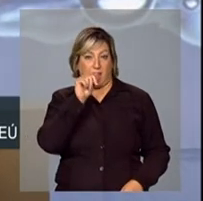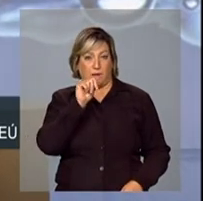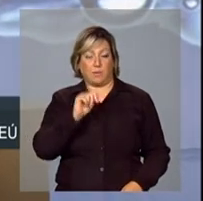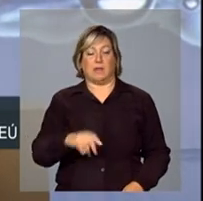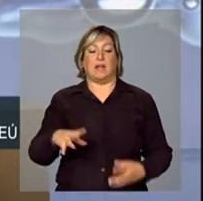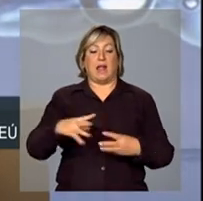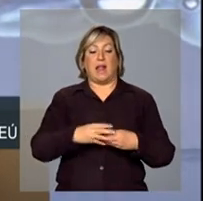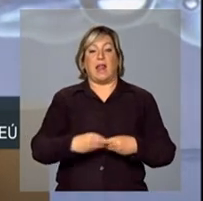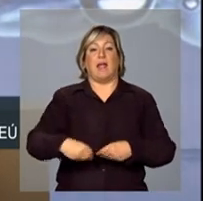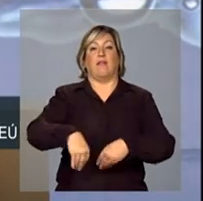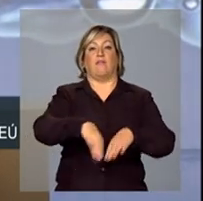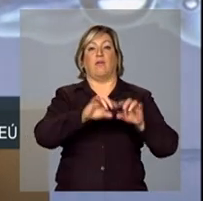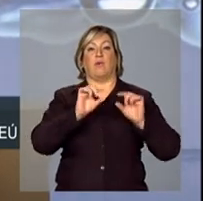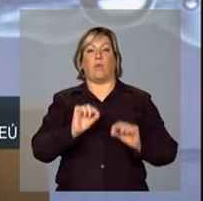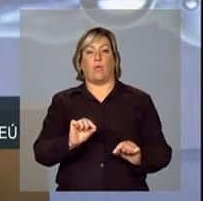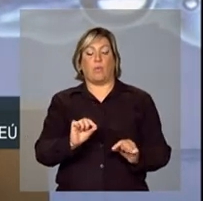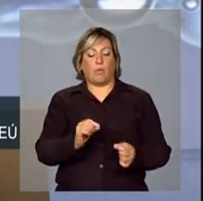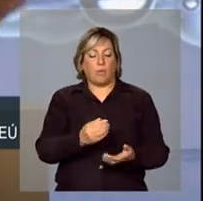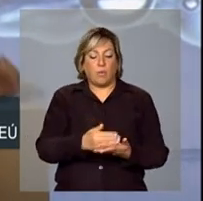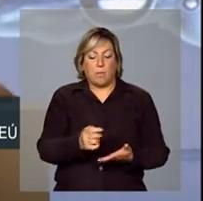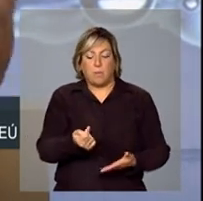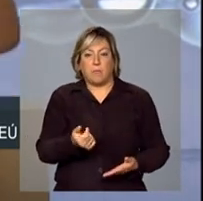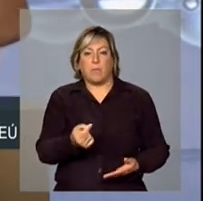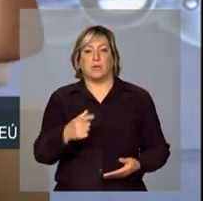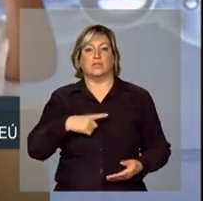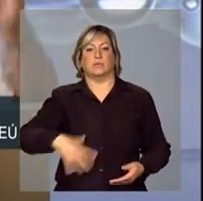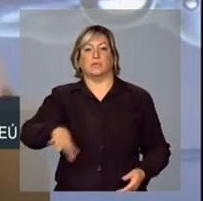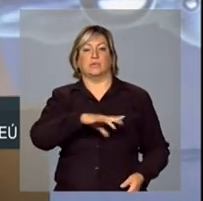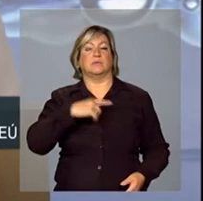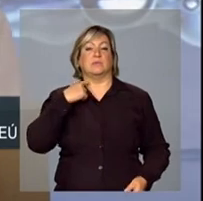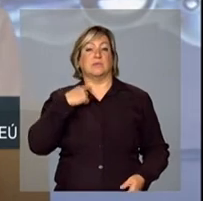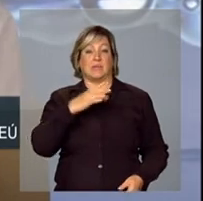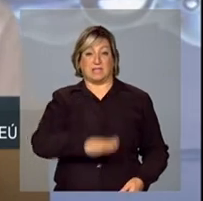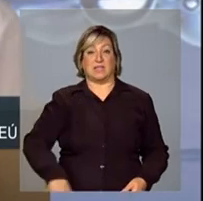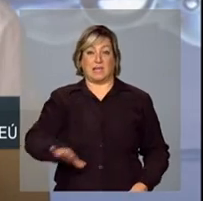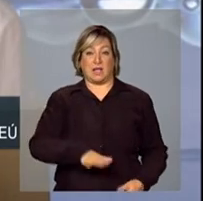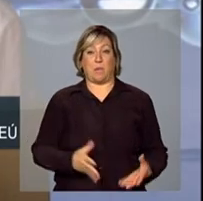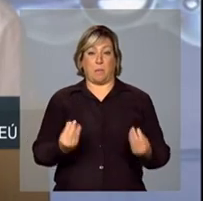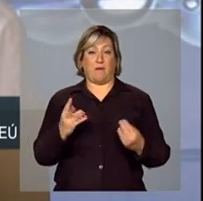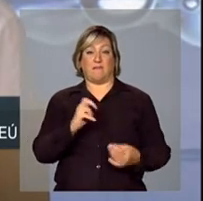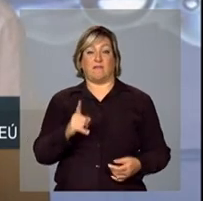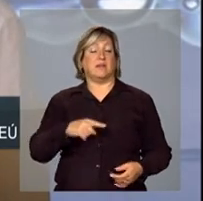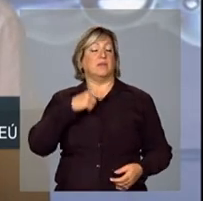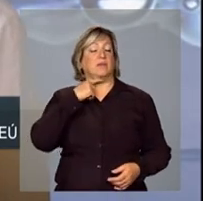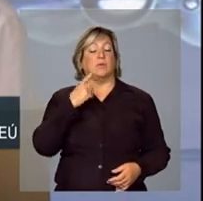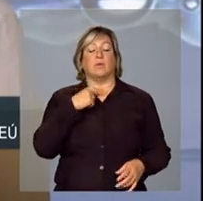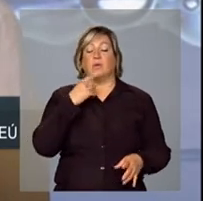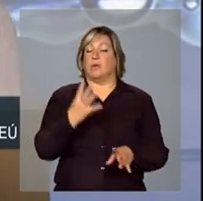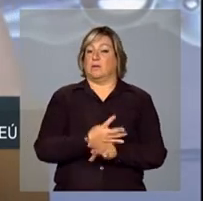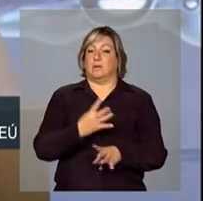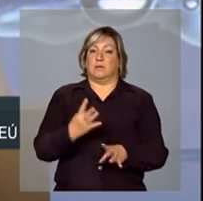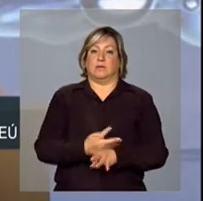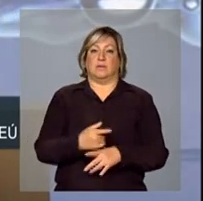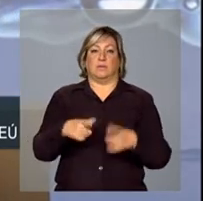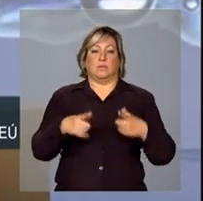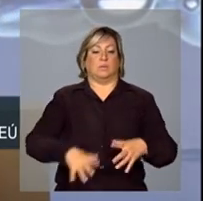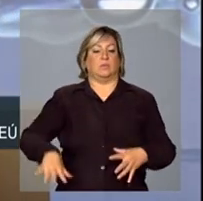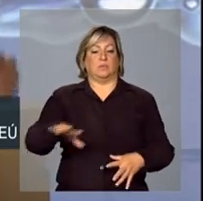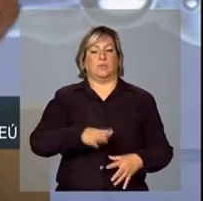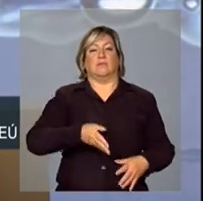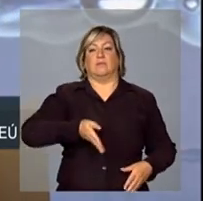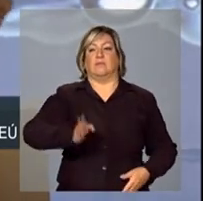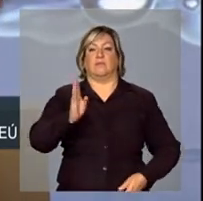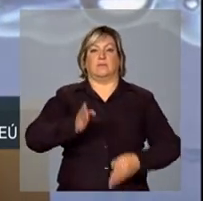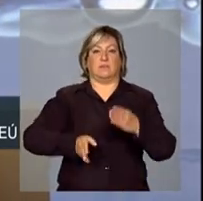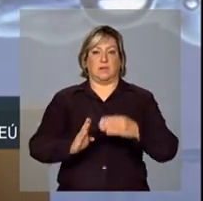resto que sobrava dos animais e crianças que muitas vezes não suportavam aquela retirada.